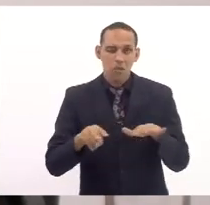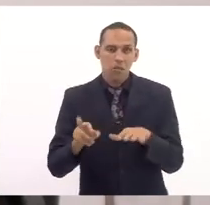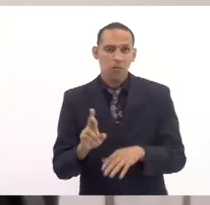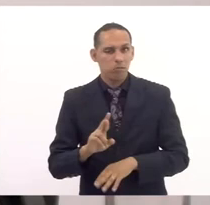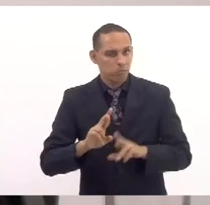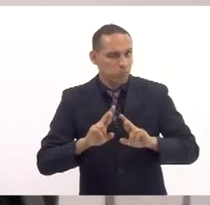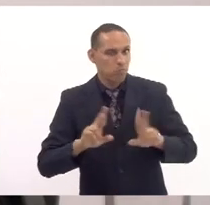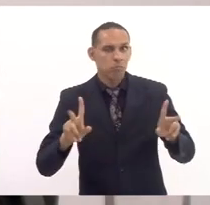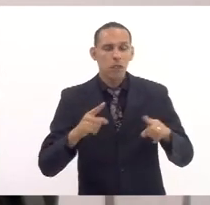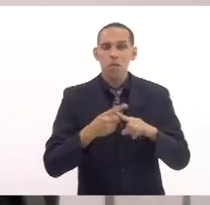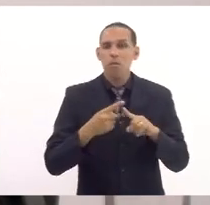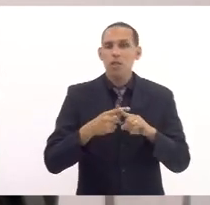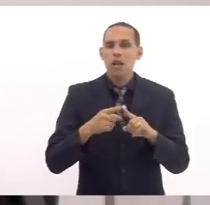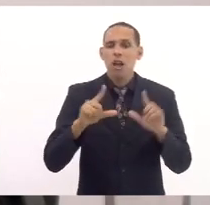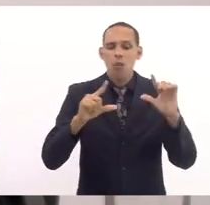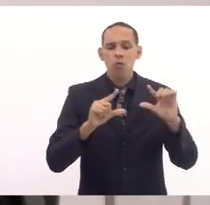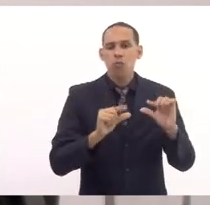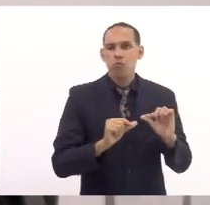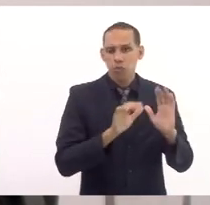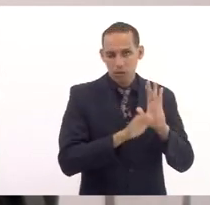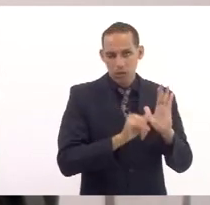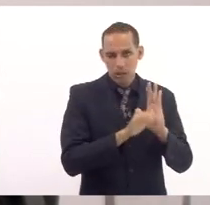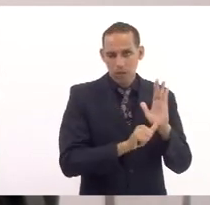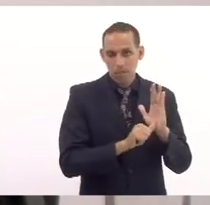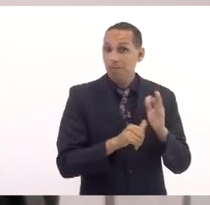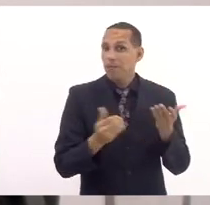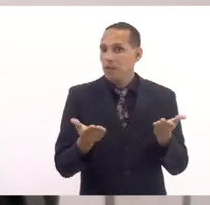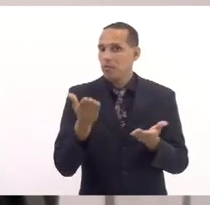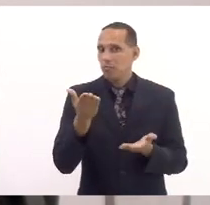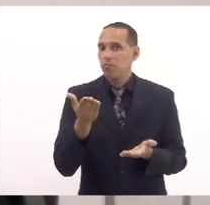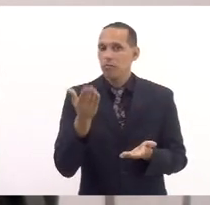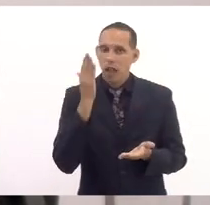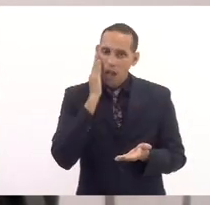número de ocorrências foi muito menor. Então, o senhor também